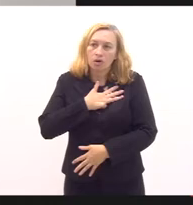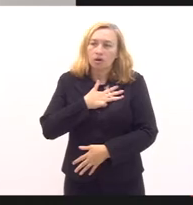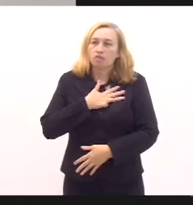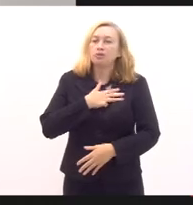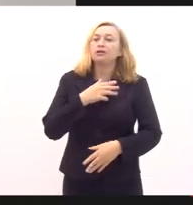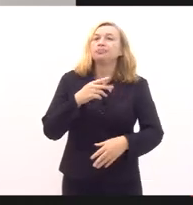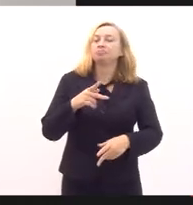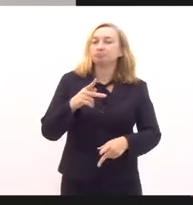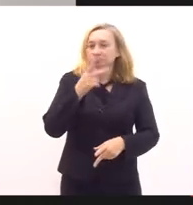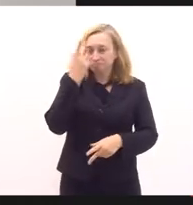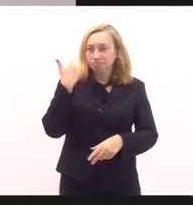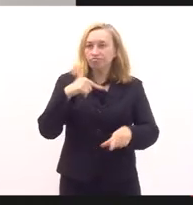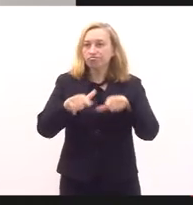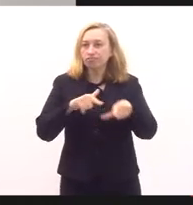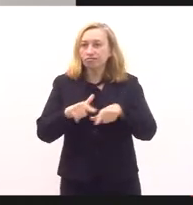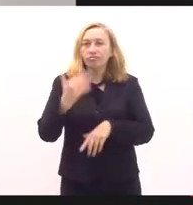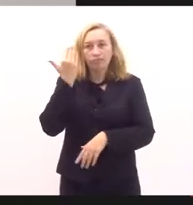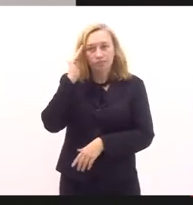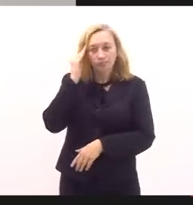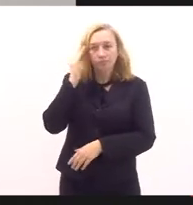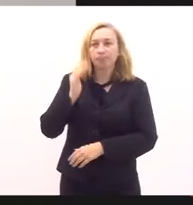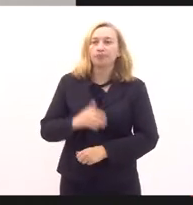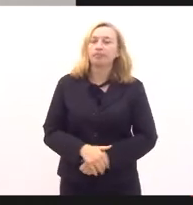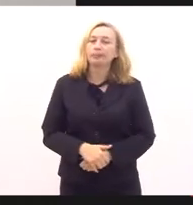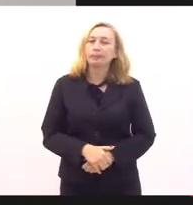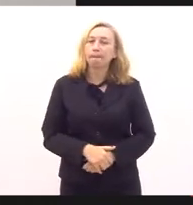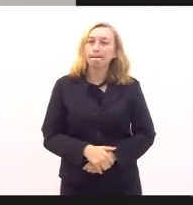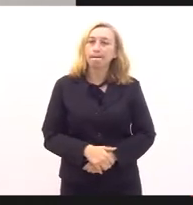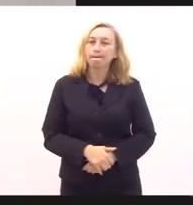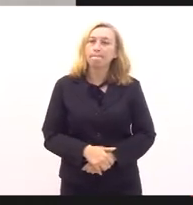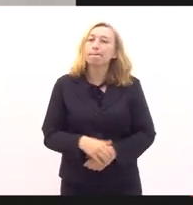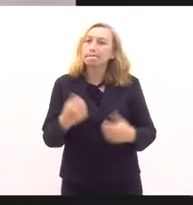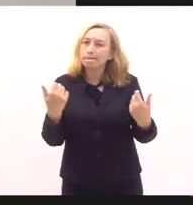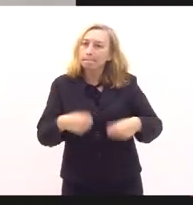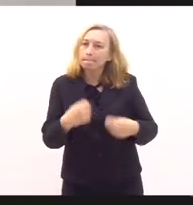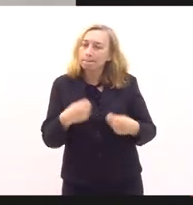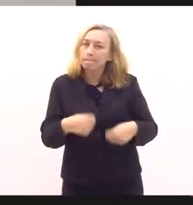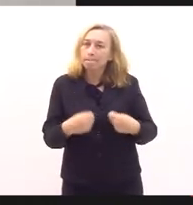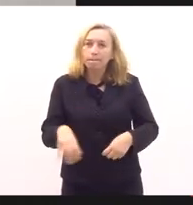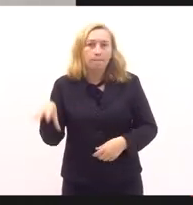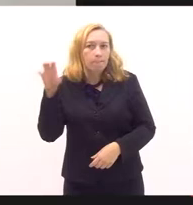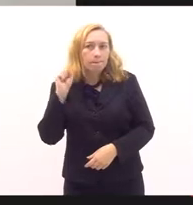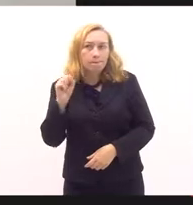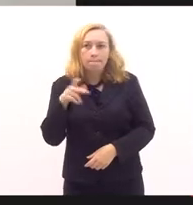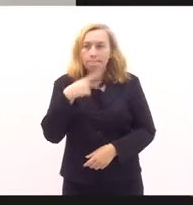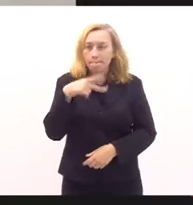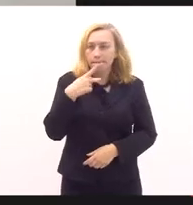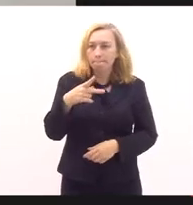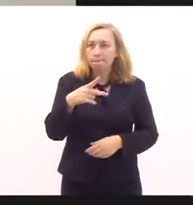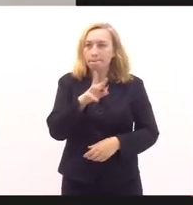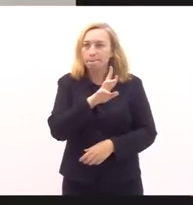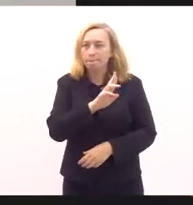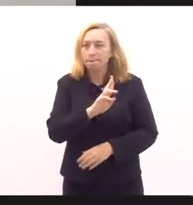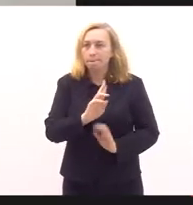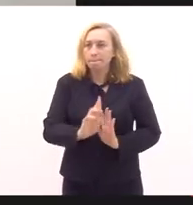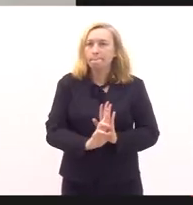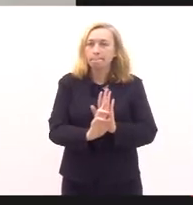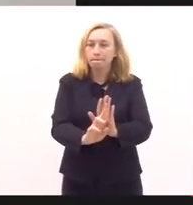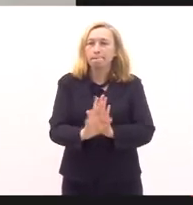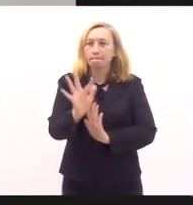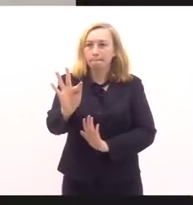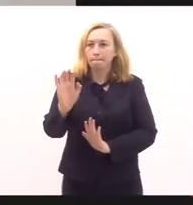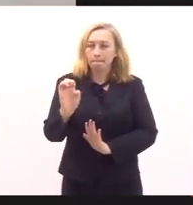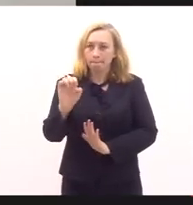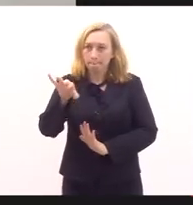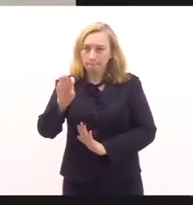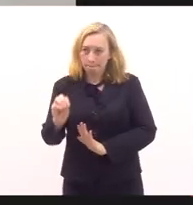trabalhador e que entendia essa engrenagem. É necessário, eu escutei aqui a fala do representante da FEComércio,